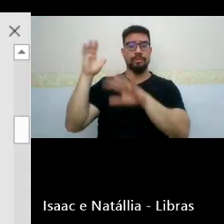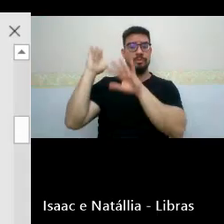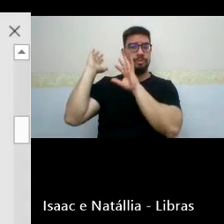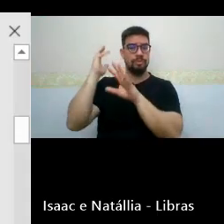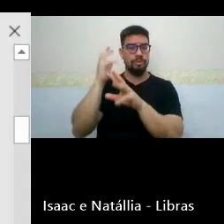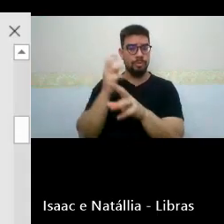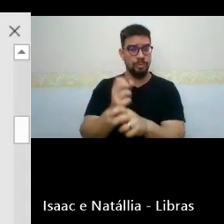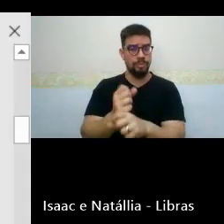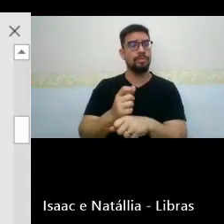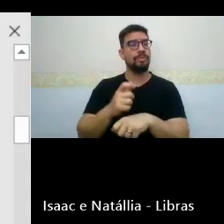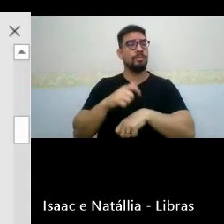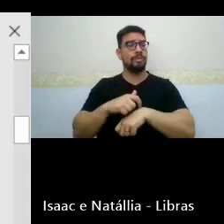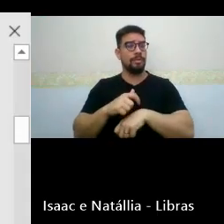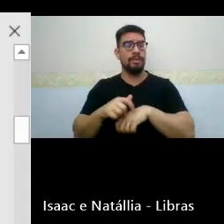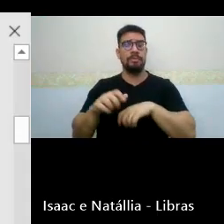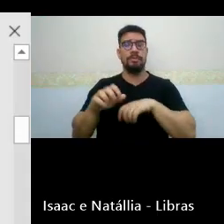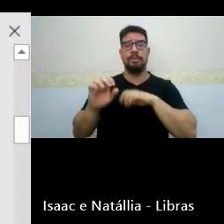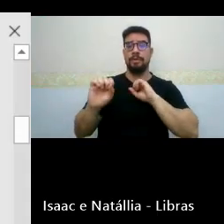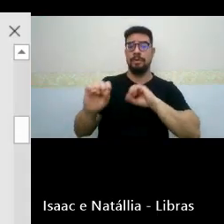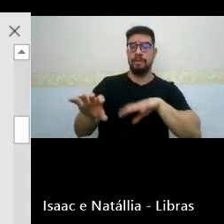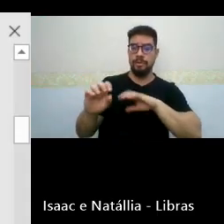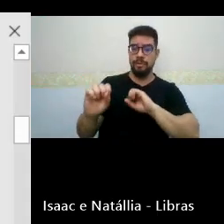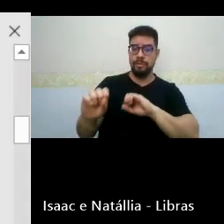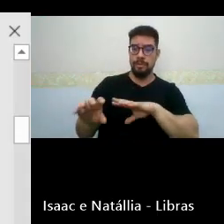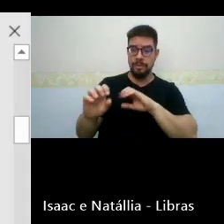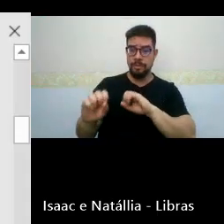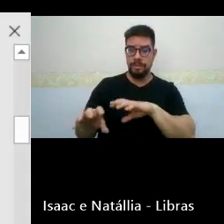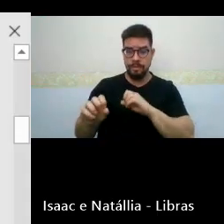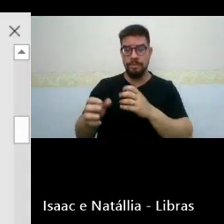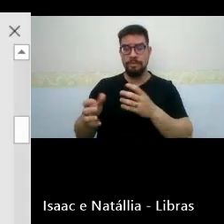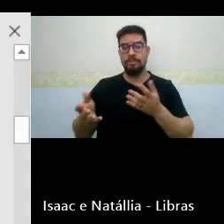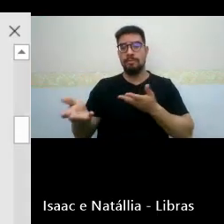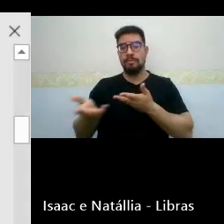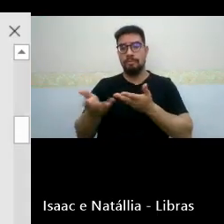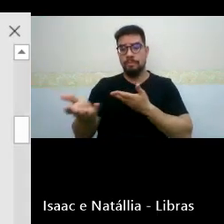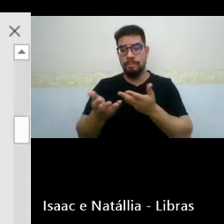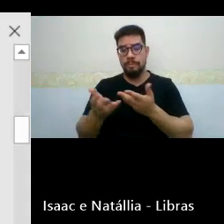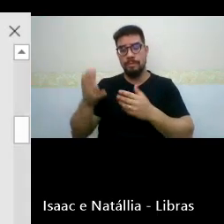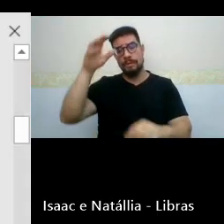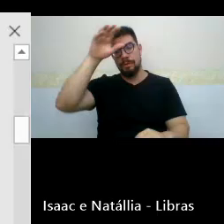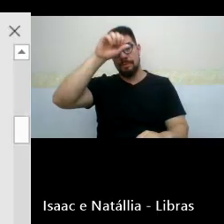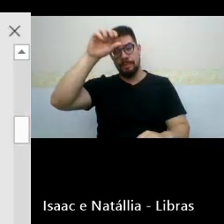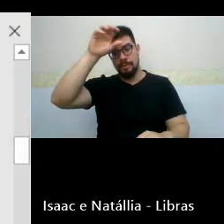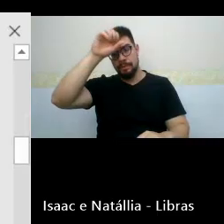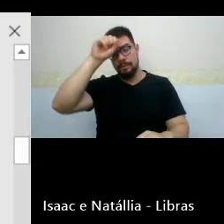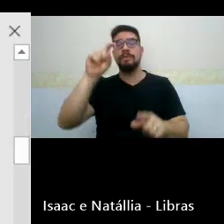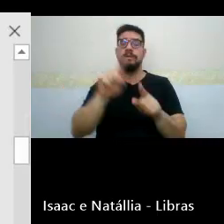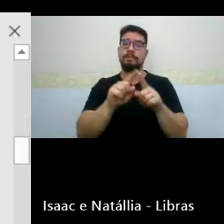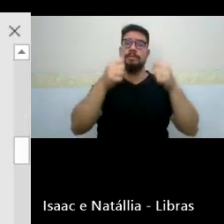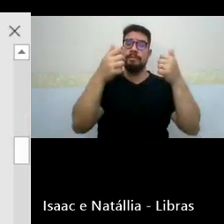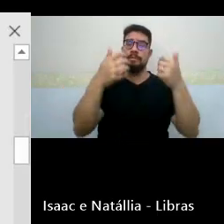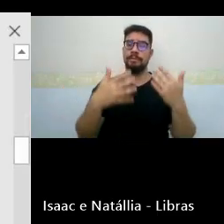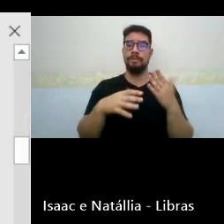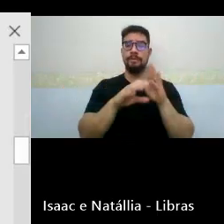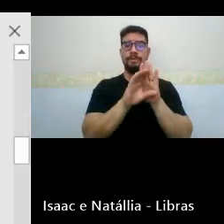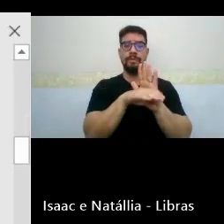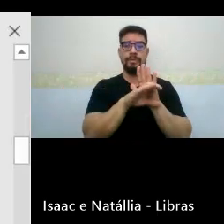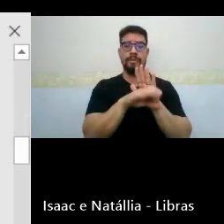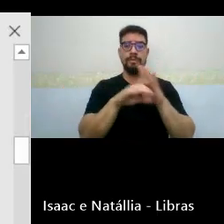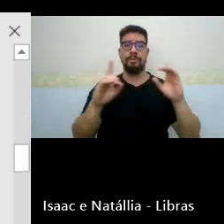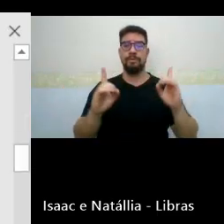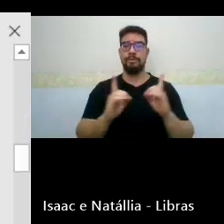de educação, ensino, aprendizagem e falar da didática. Bom,